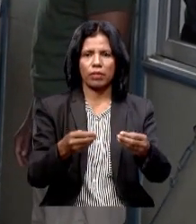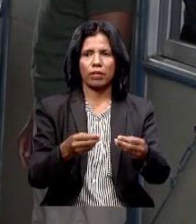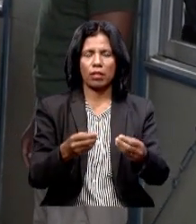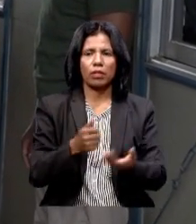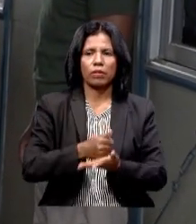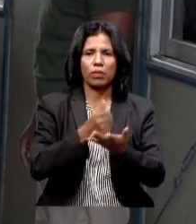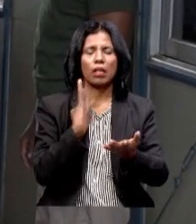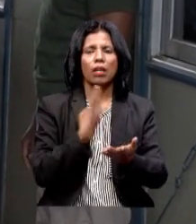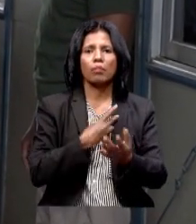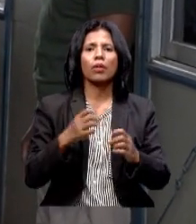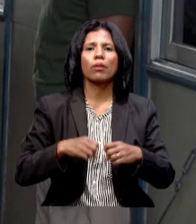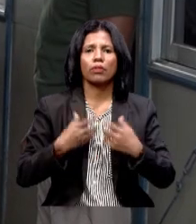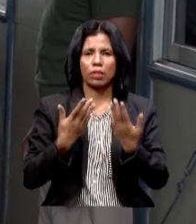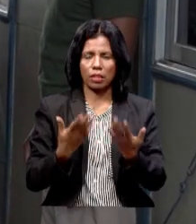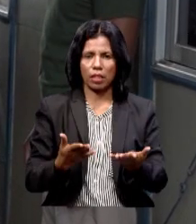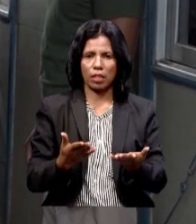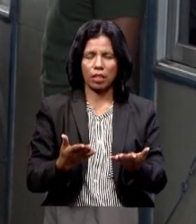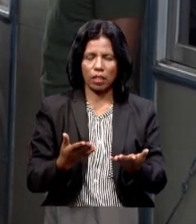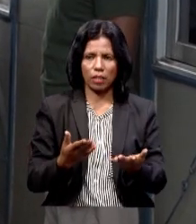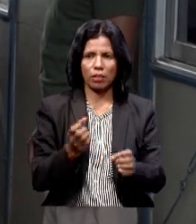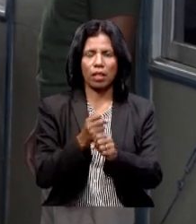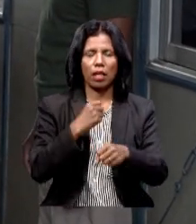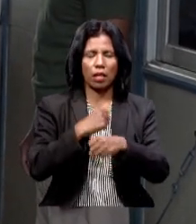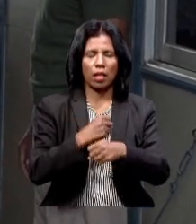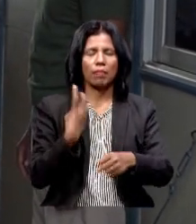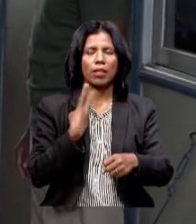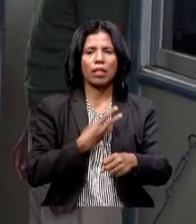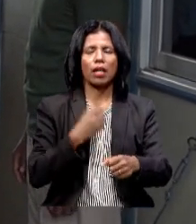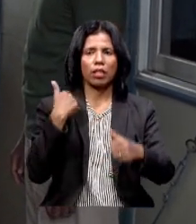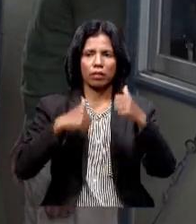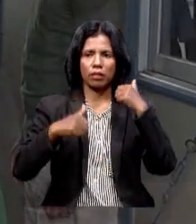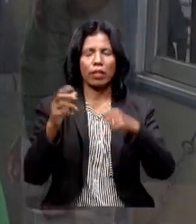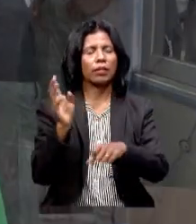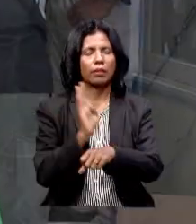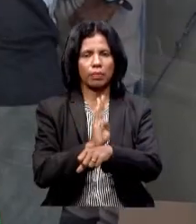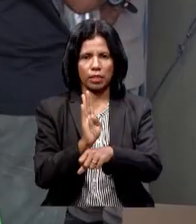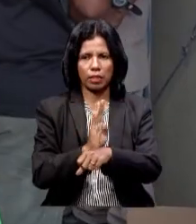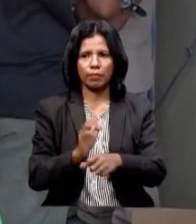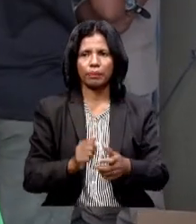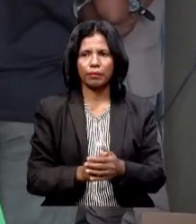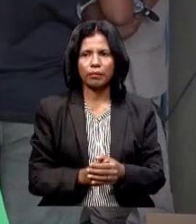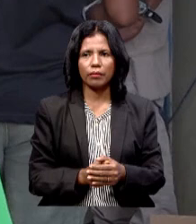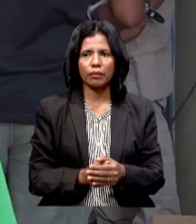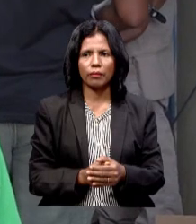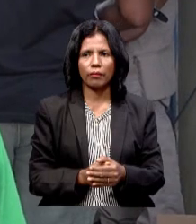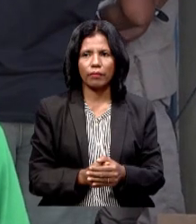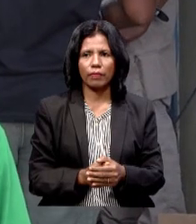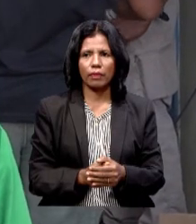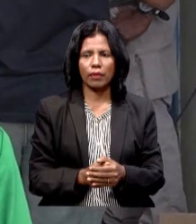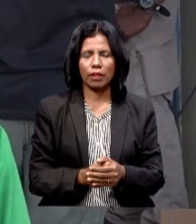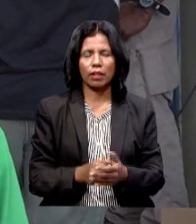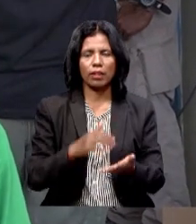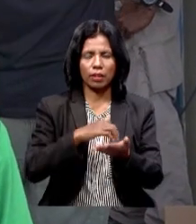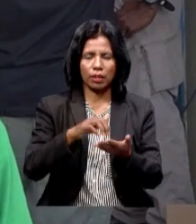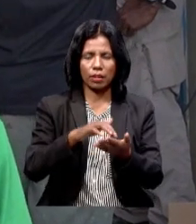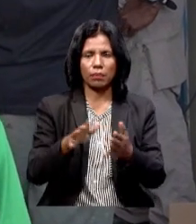facilitar a minha mensagem, bele a halar a minha vida negócio para turno. Consciência para a banana,